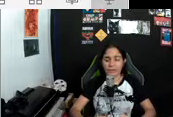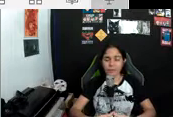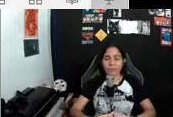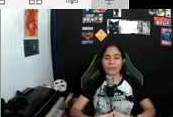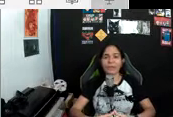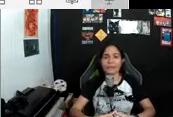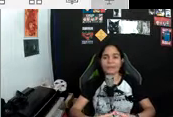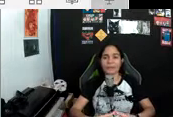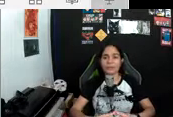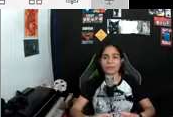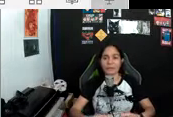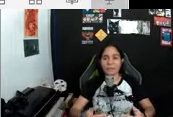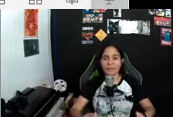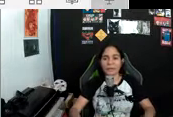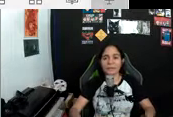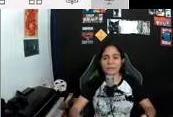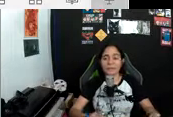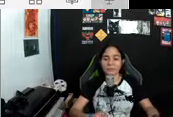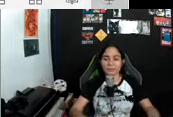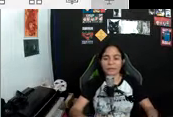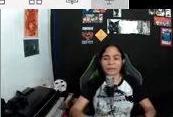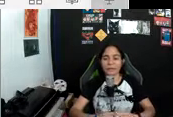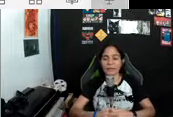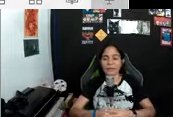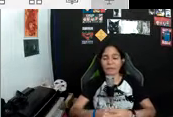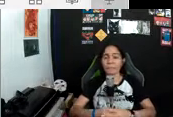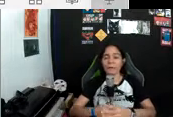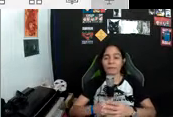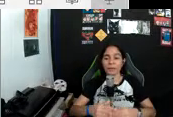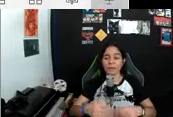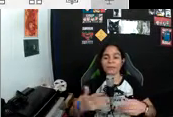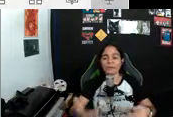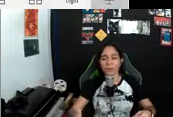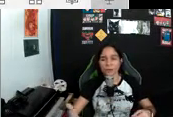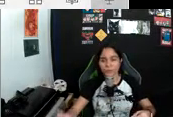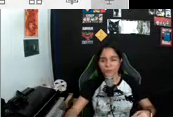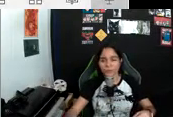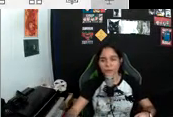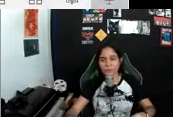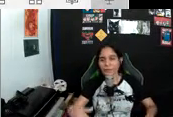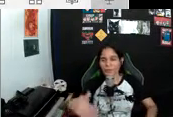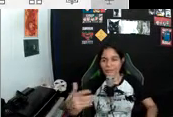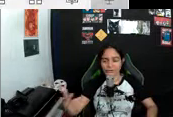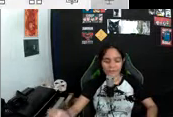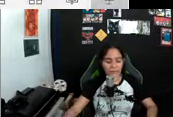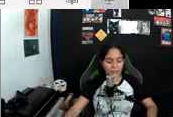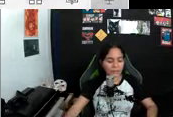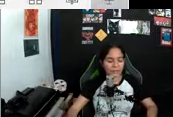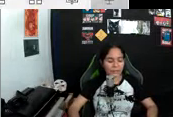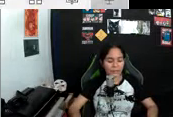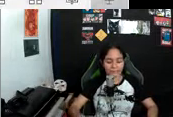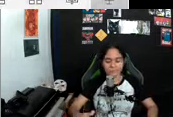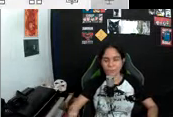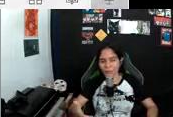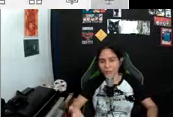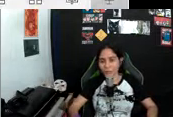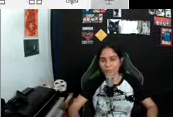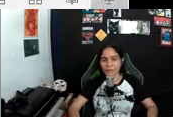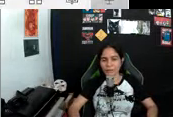ter disponibilização dos EPIs para que vocês não acabem ficando expostos a doenças, né,